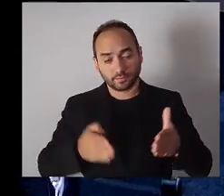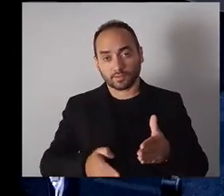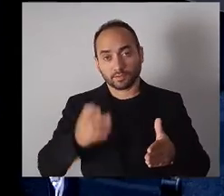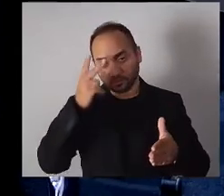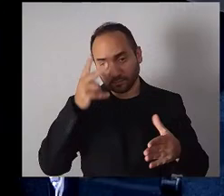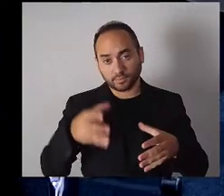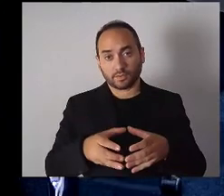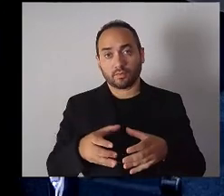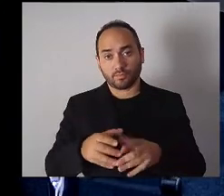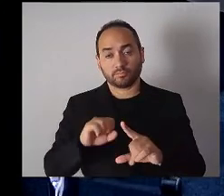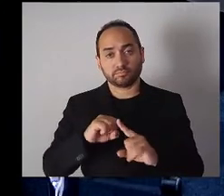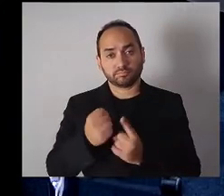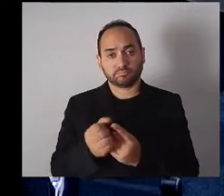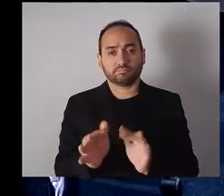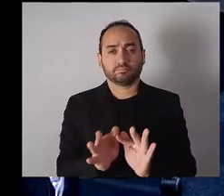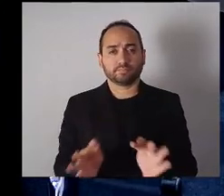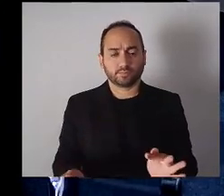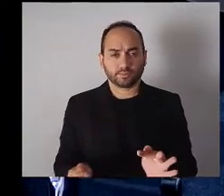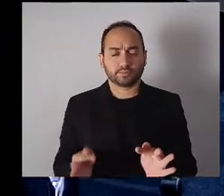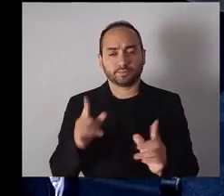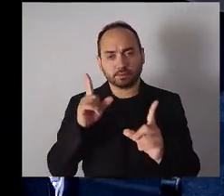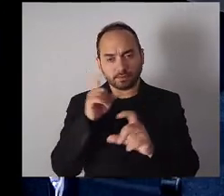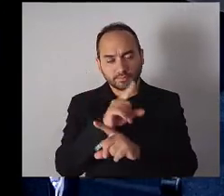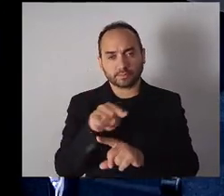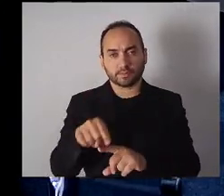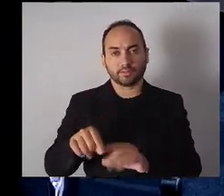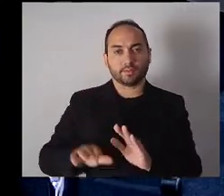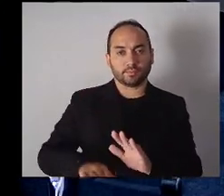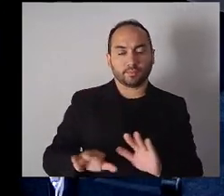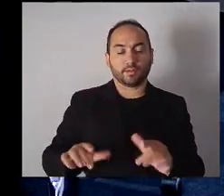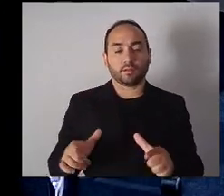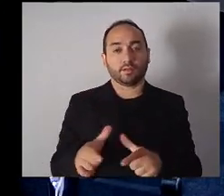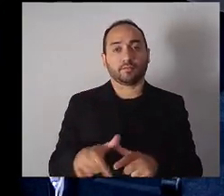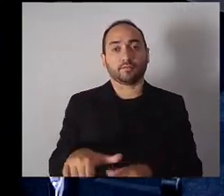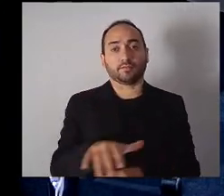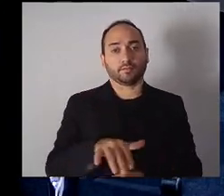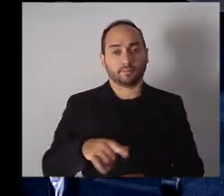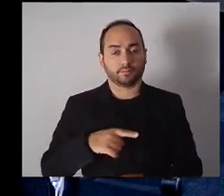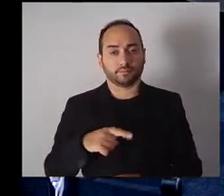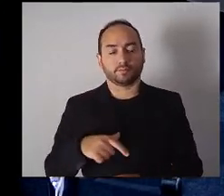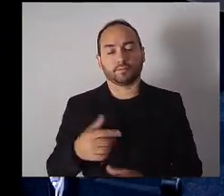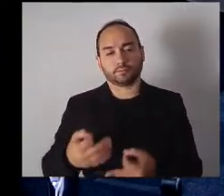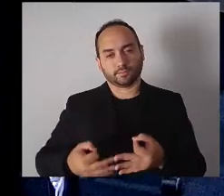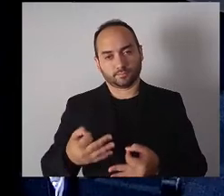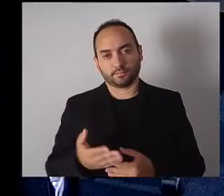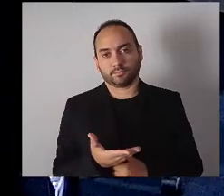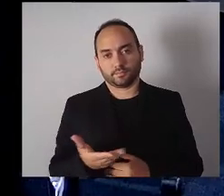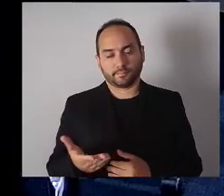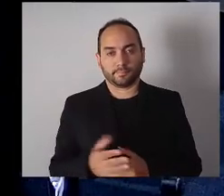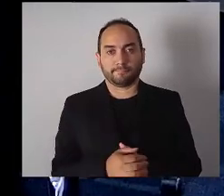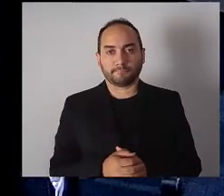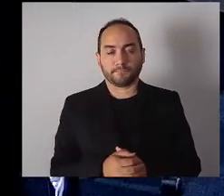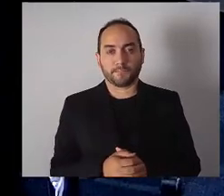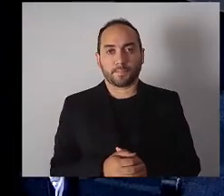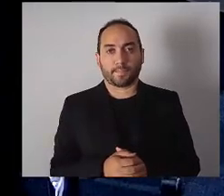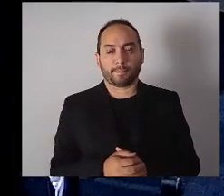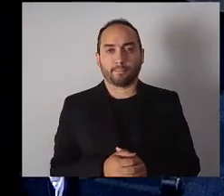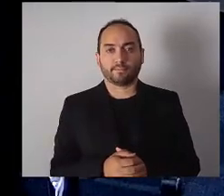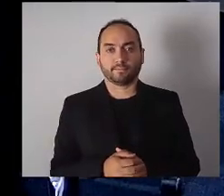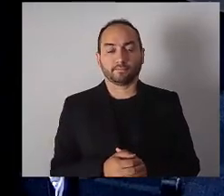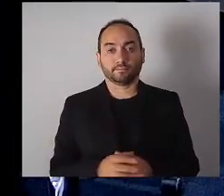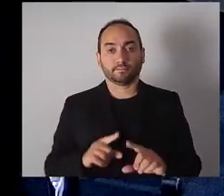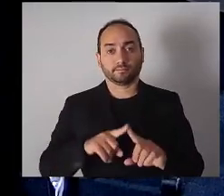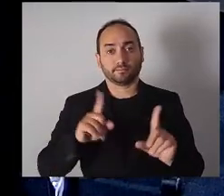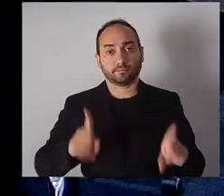grupos socialmente vulneráveis e minoritários no âmbito da justiça eleitoral do nosso Estado. O